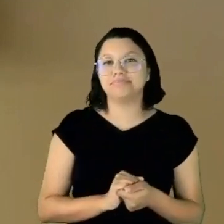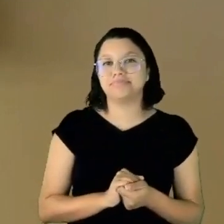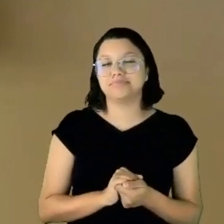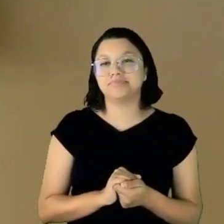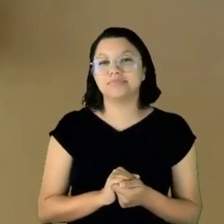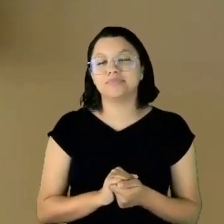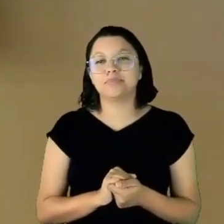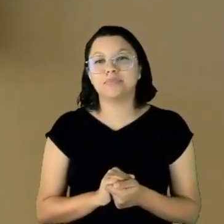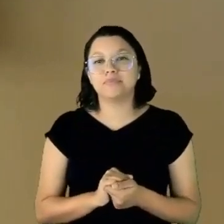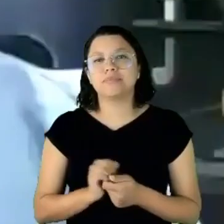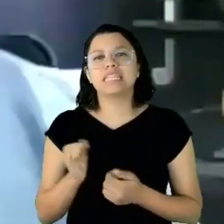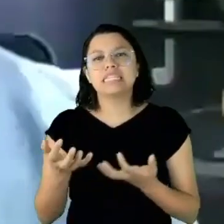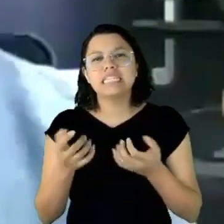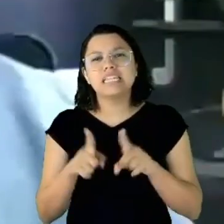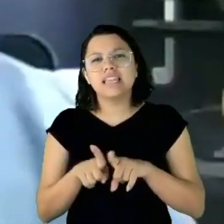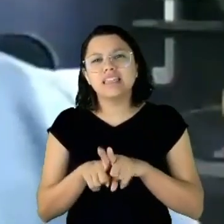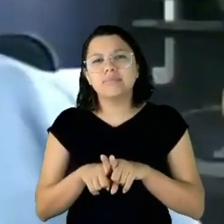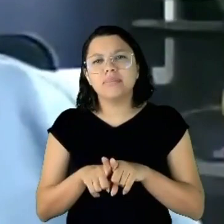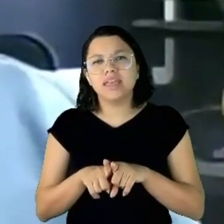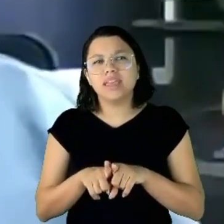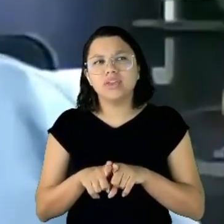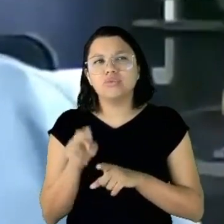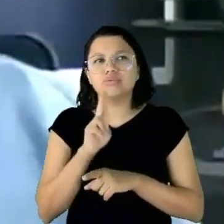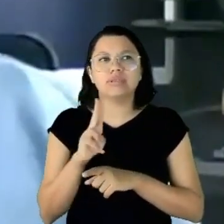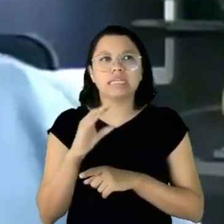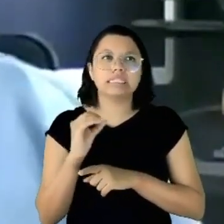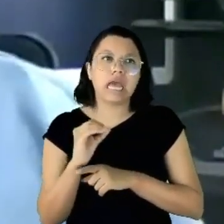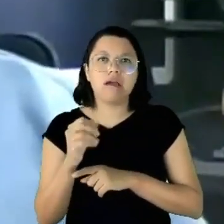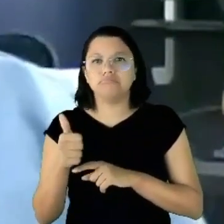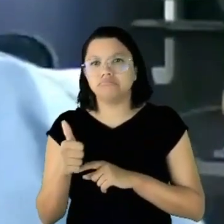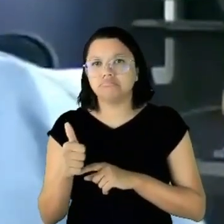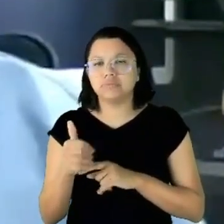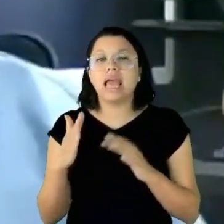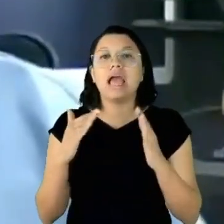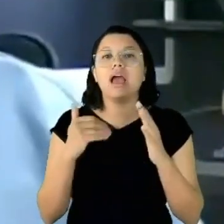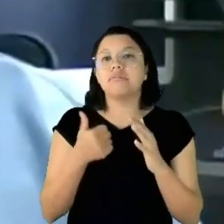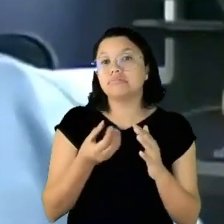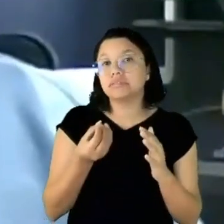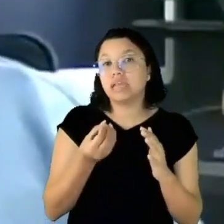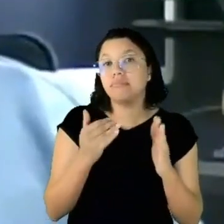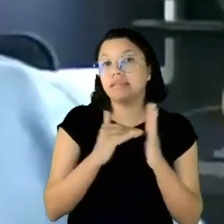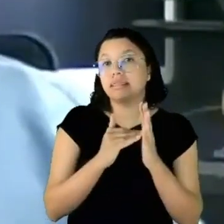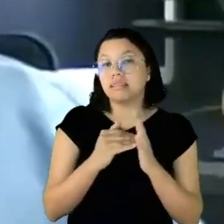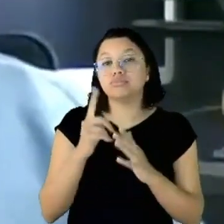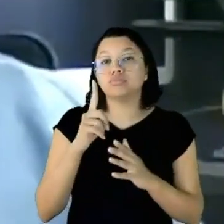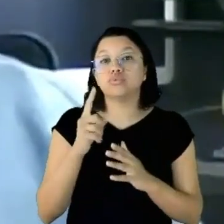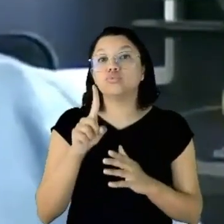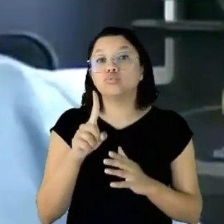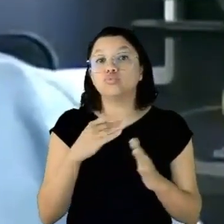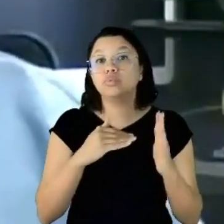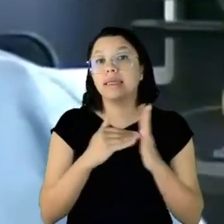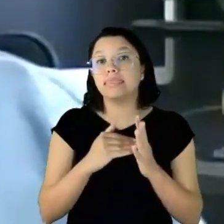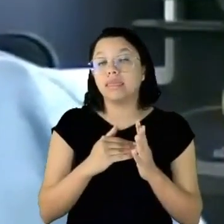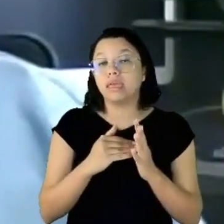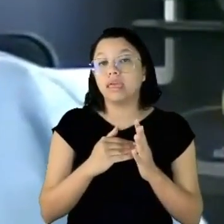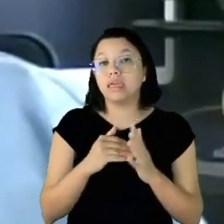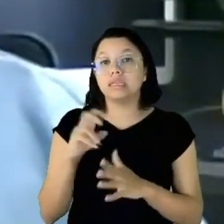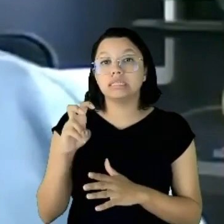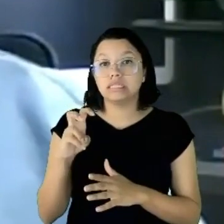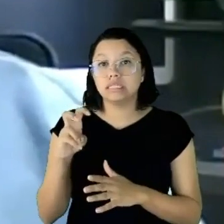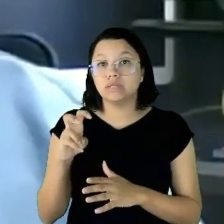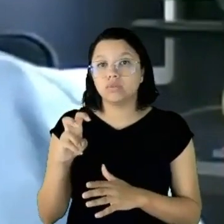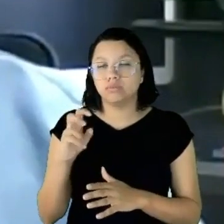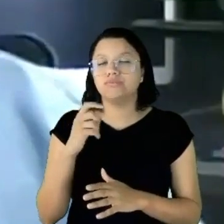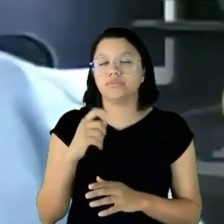depois de fazer o filtro se você quiser também usar assim 0, 1 se for de 0 a 5 por exemplo de 1 a 5 você coloca